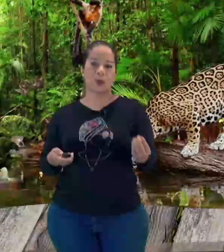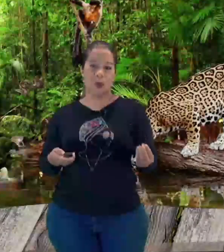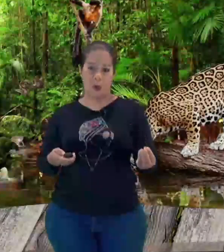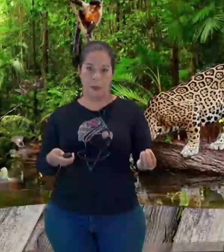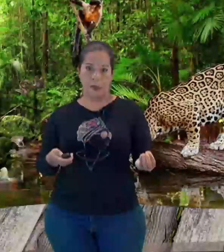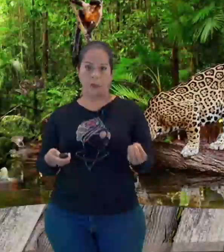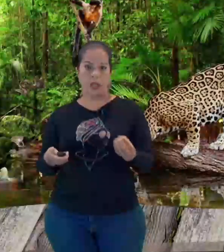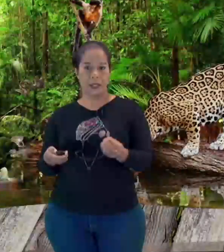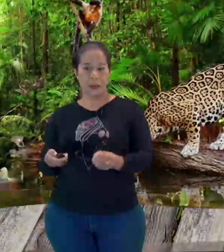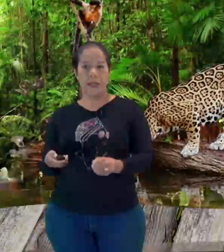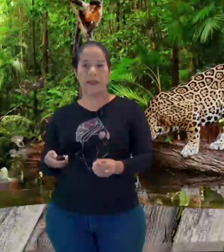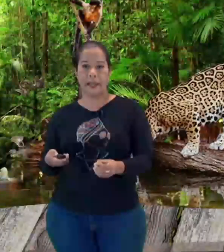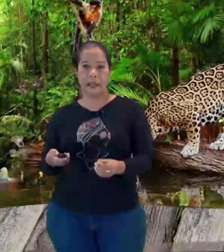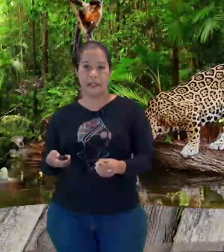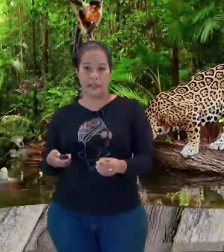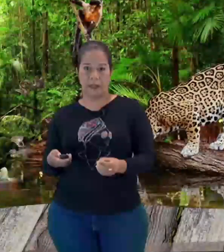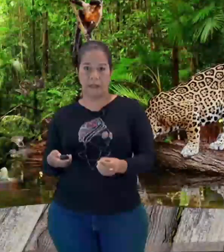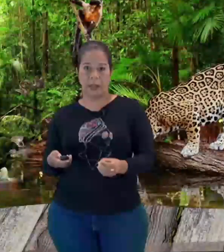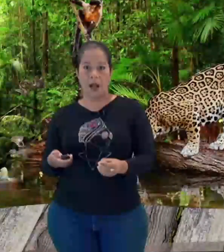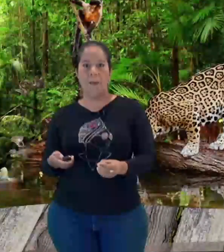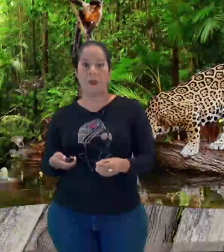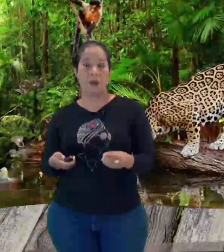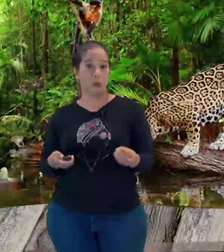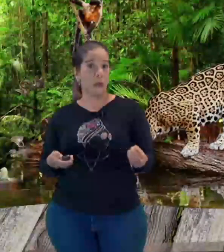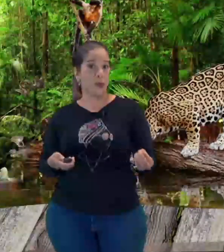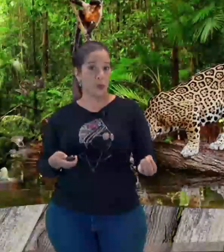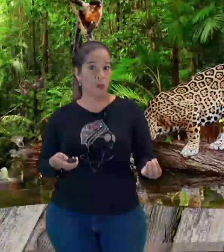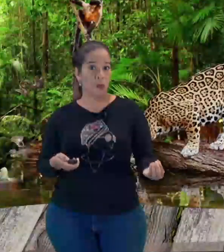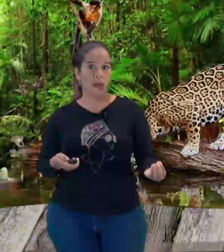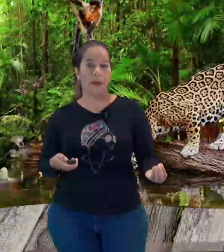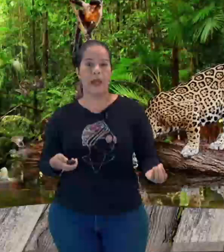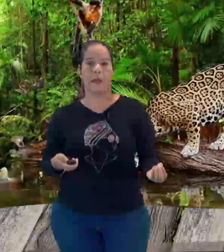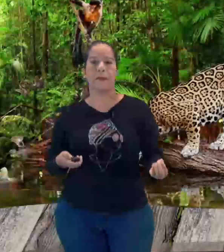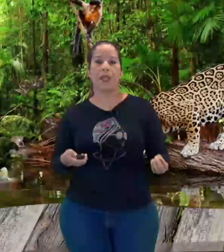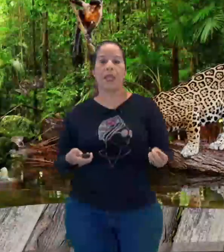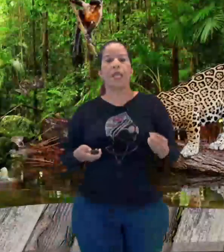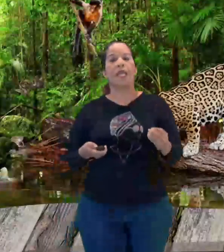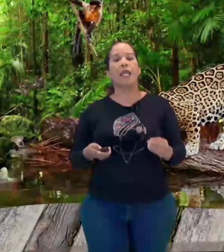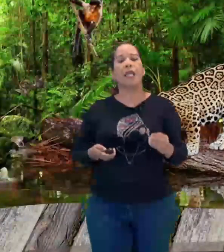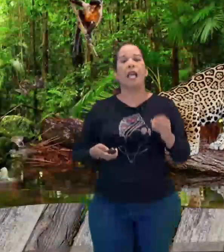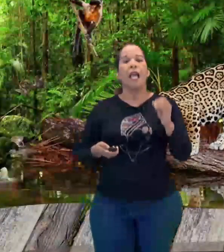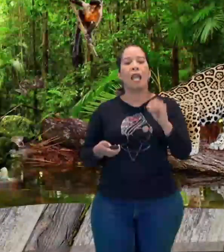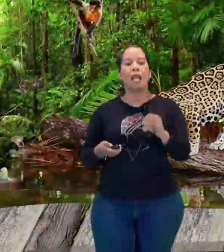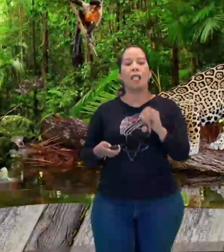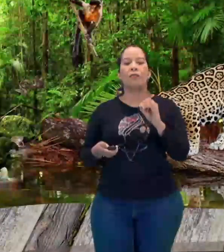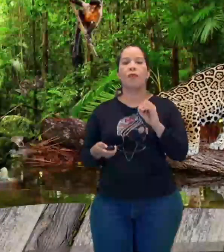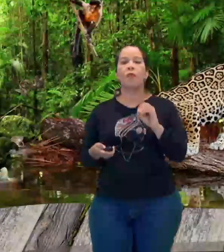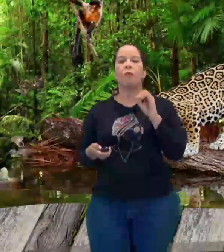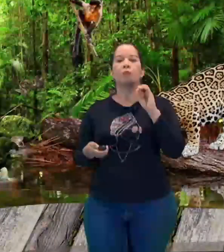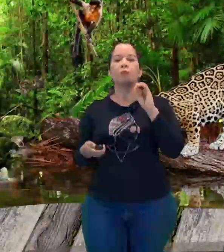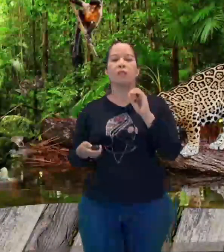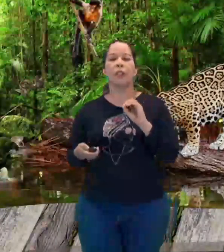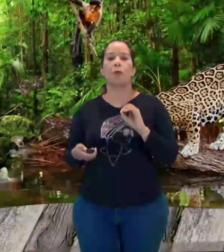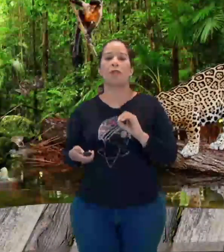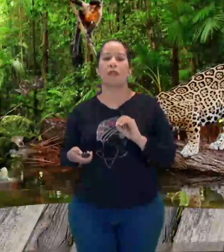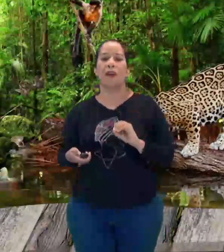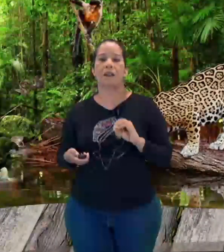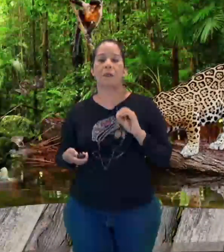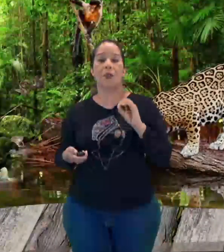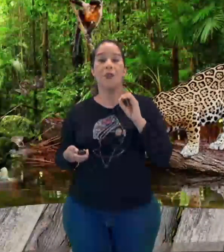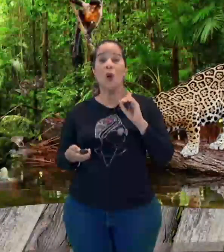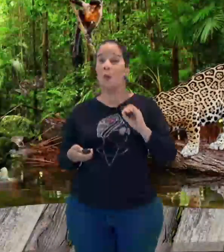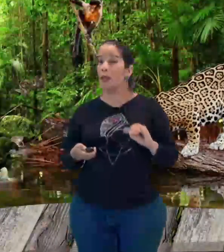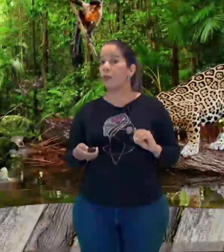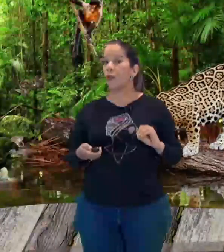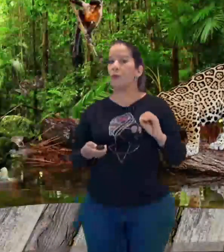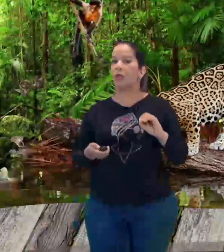organismos microscópicos, no caso as bactérias, tá? Alguns fungos também. E eles vão ser